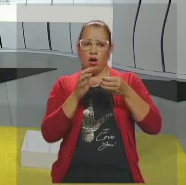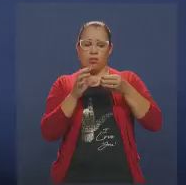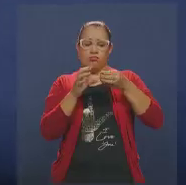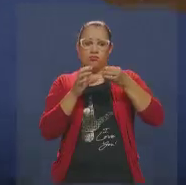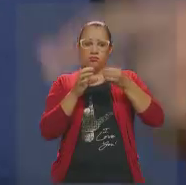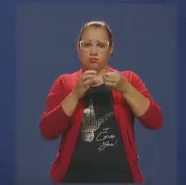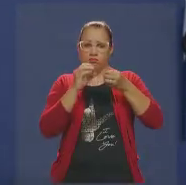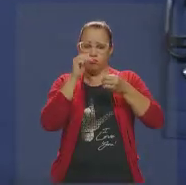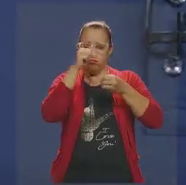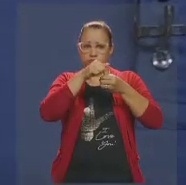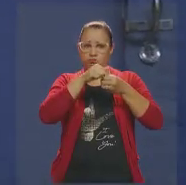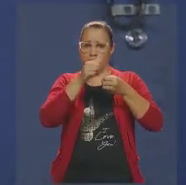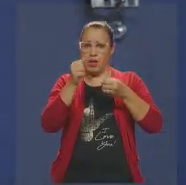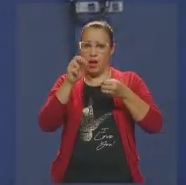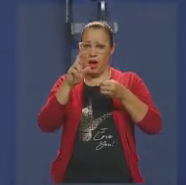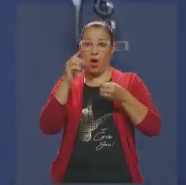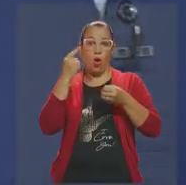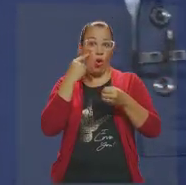entrar ar.